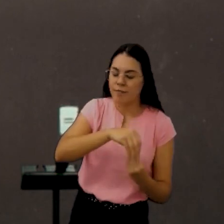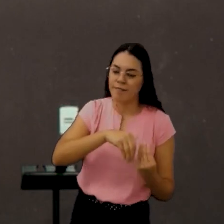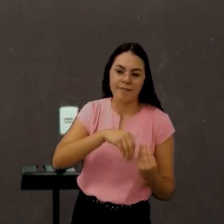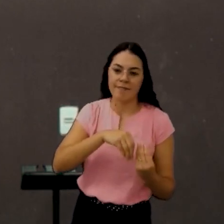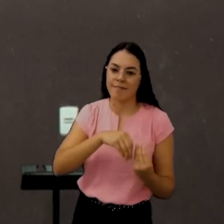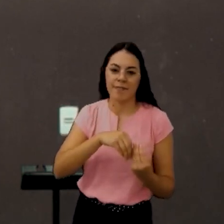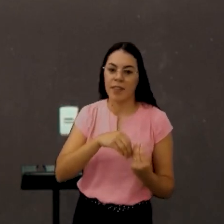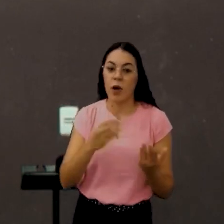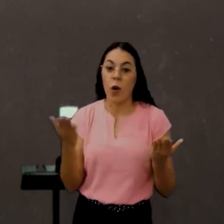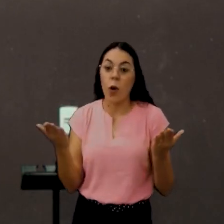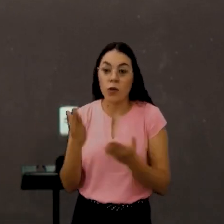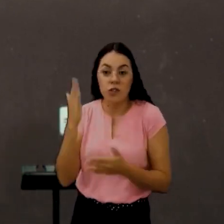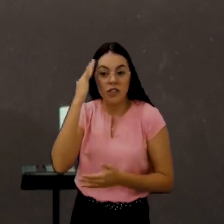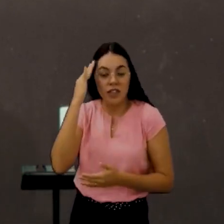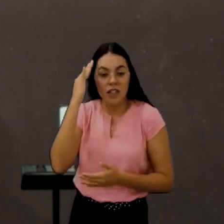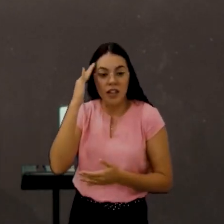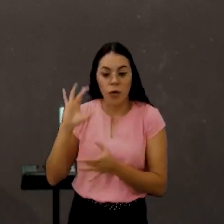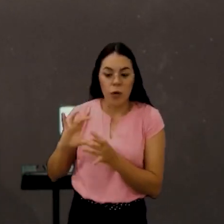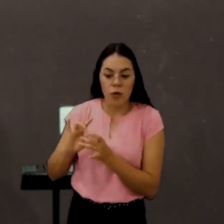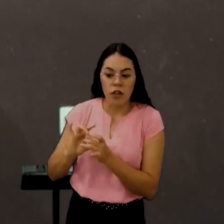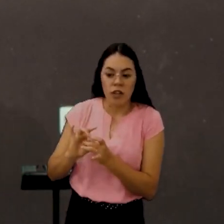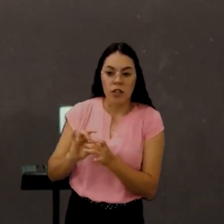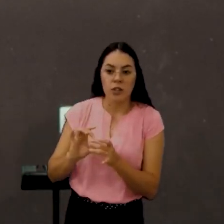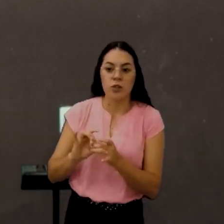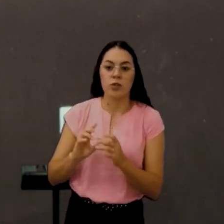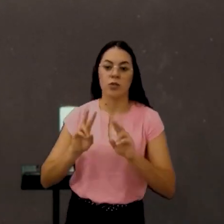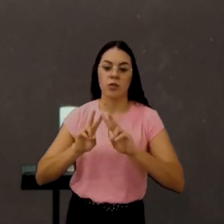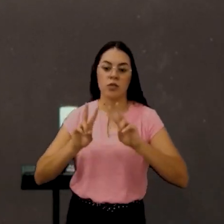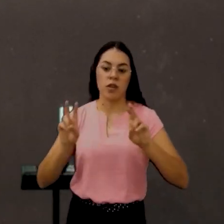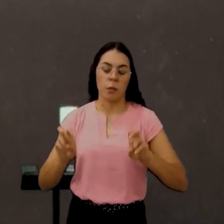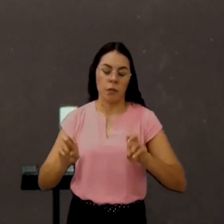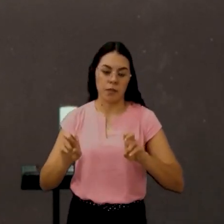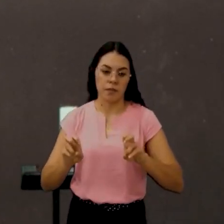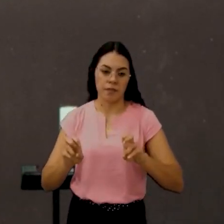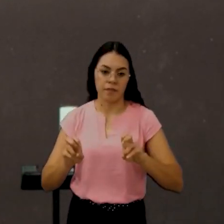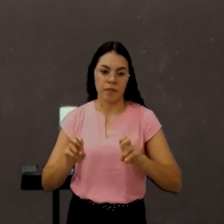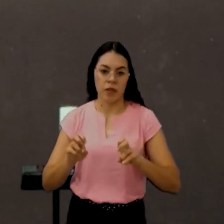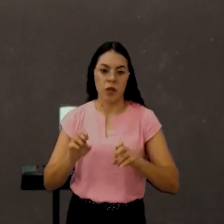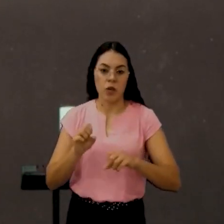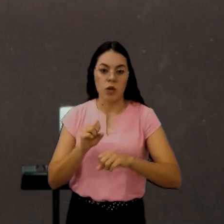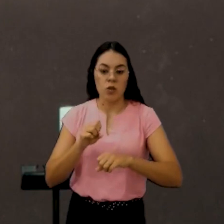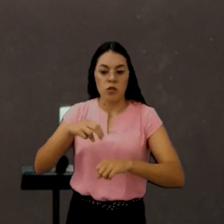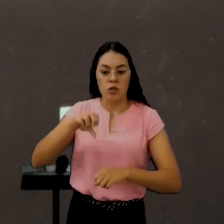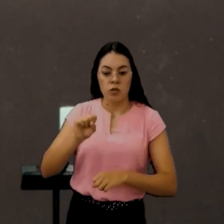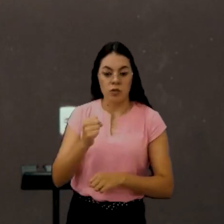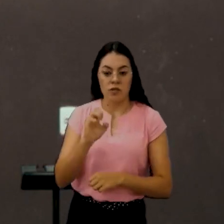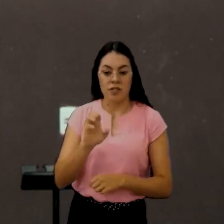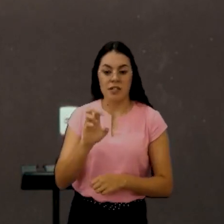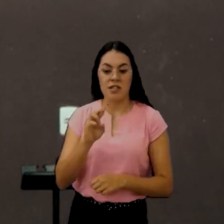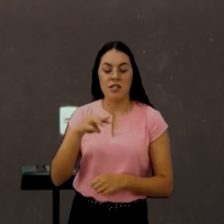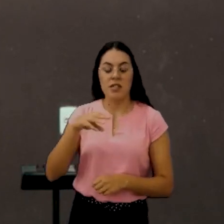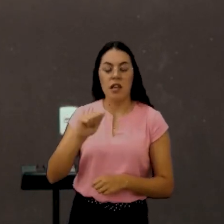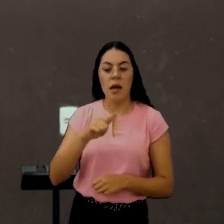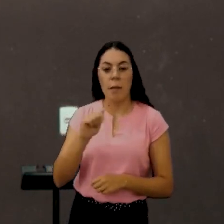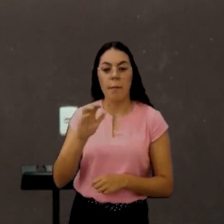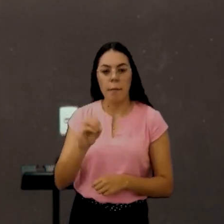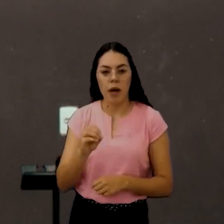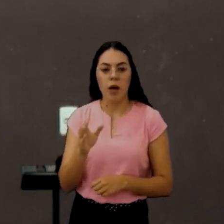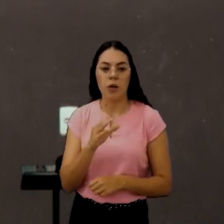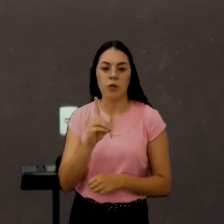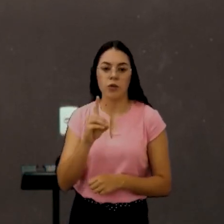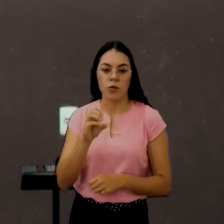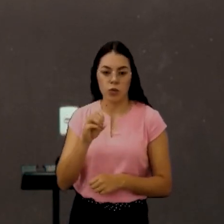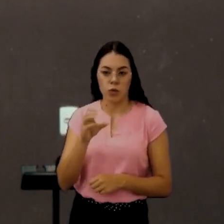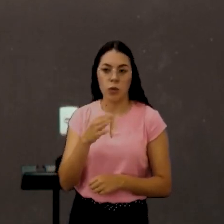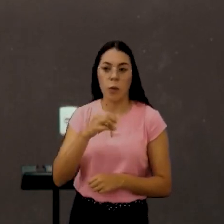exatamente isso que a gente vai entender um pouquinho aqui hoje no Sermão do Monte. O objetivo do Sermão do Monte, você diz assim: pastor, por que você escolheu trazer esse